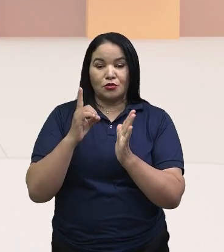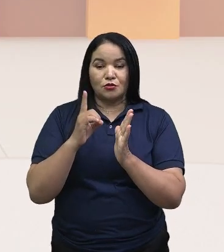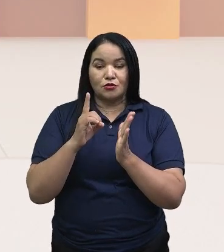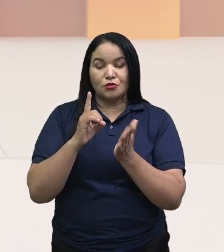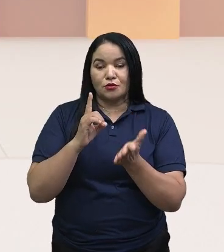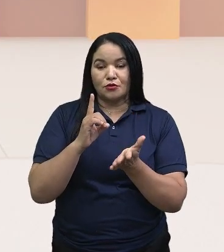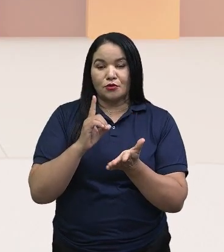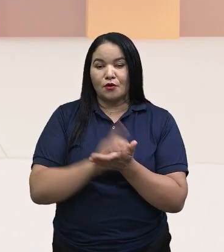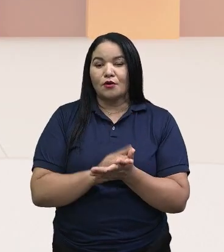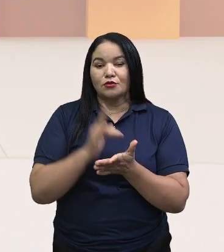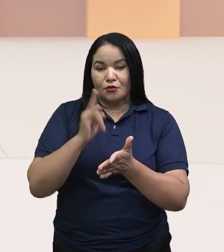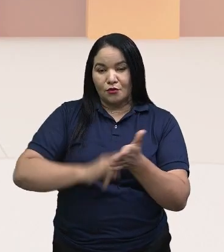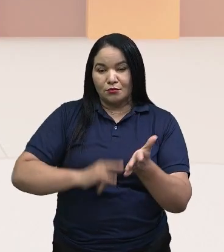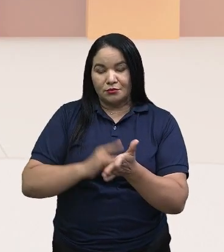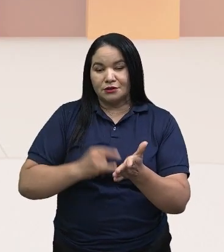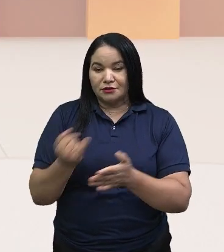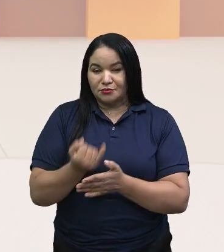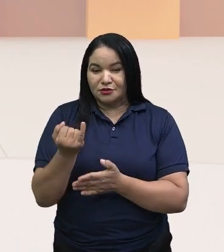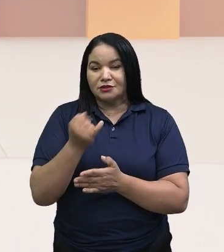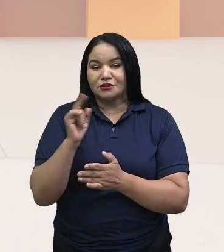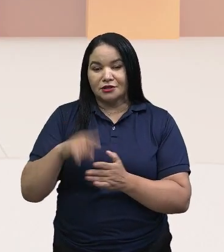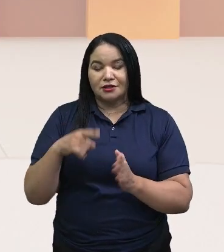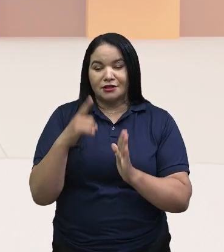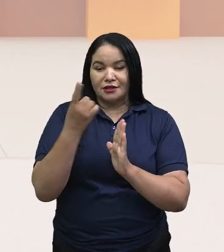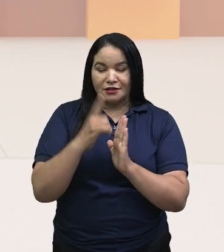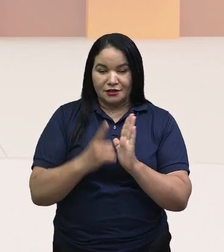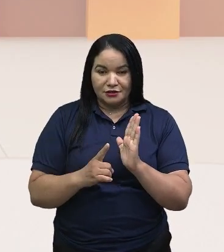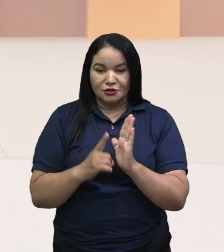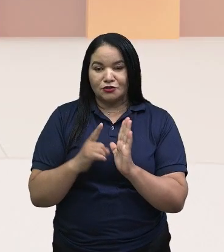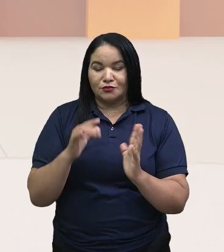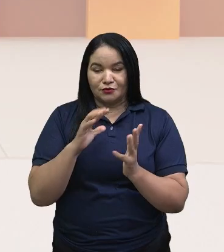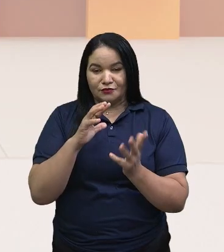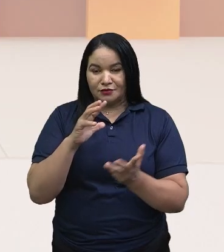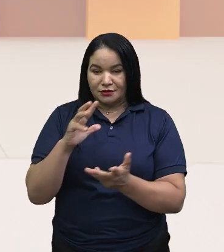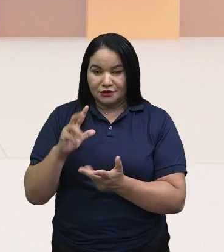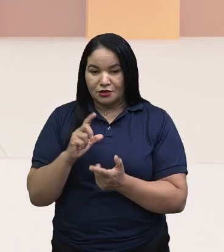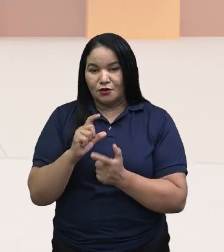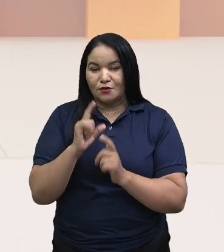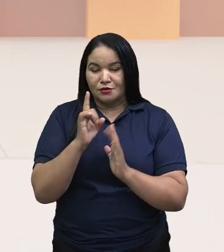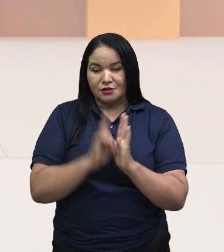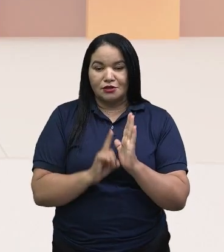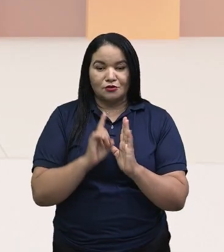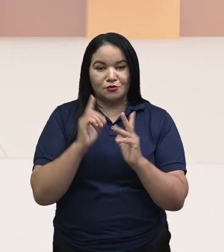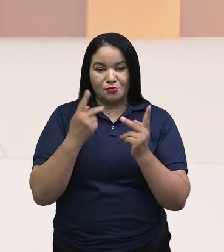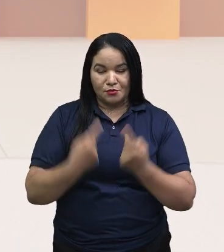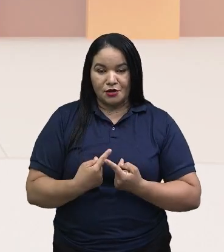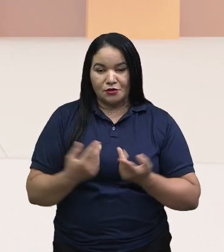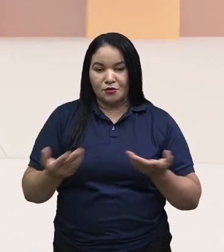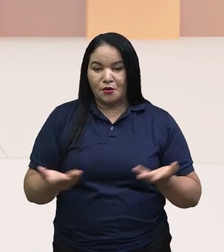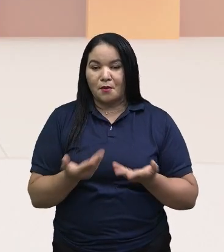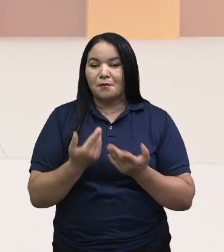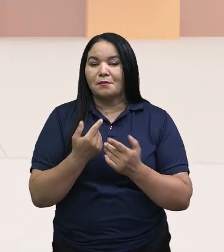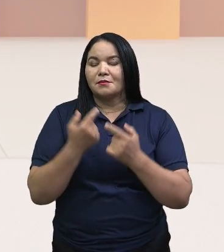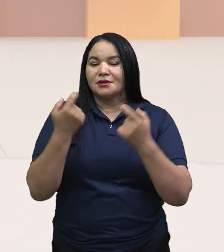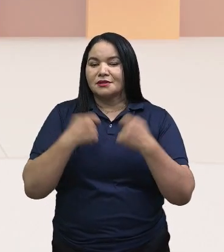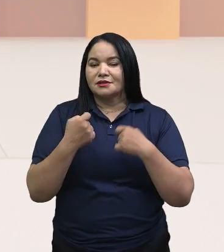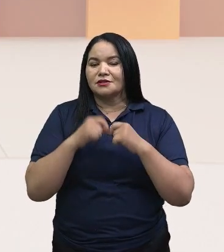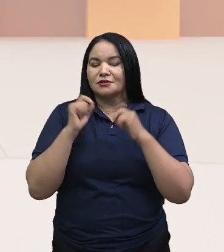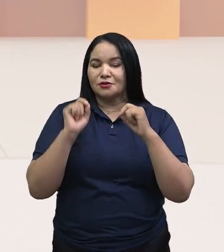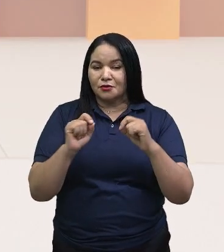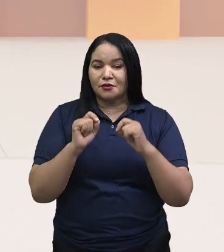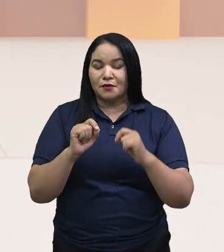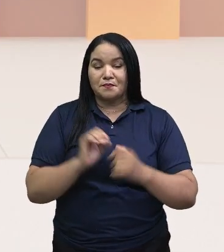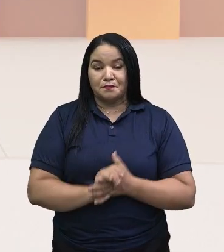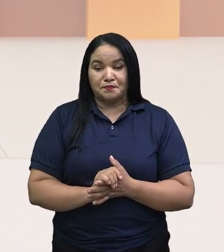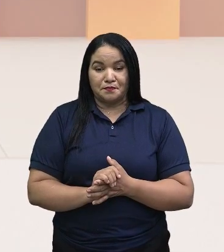a Declaração, Universal dos Direitos Humanos, nós precisamos, olhar um pouco